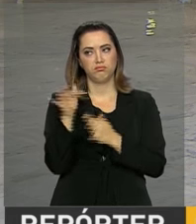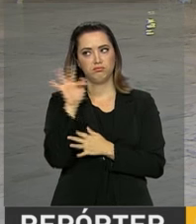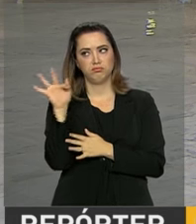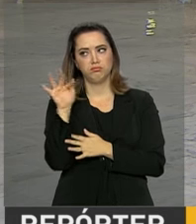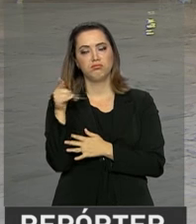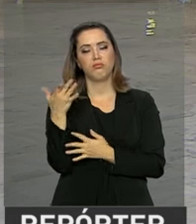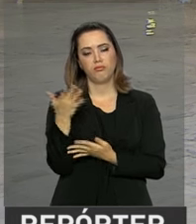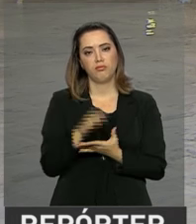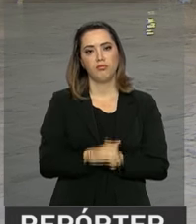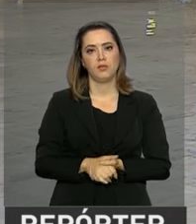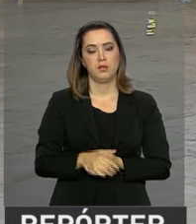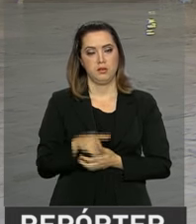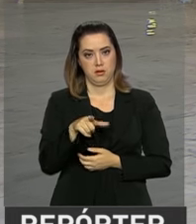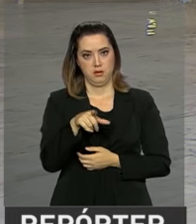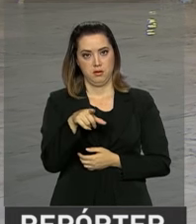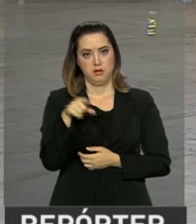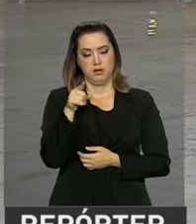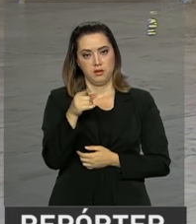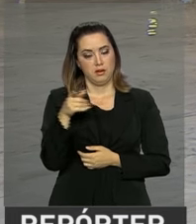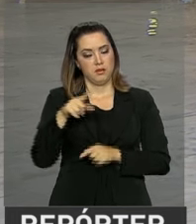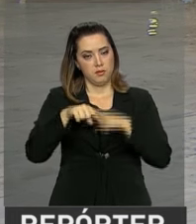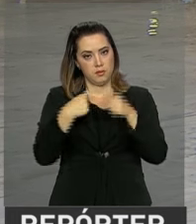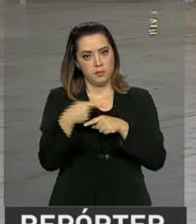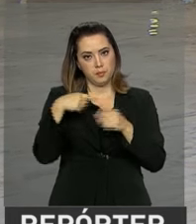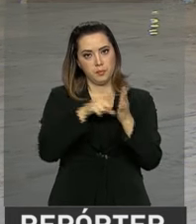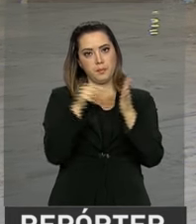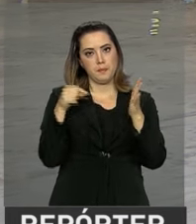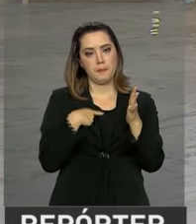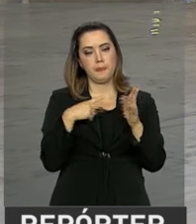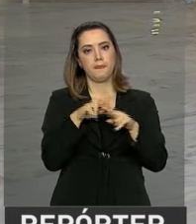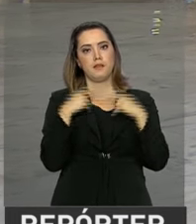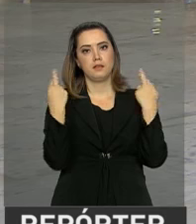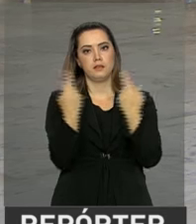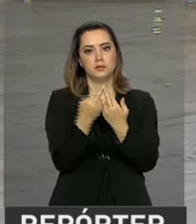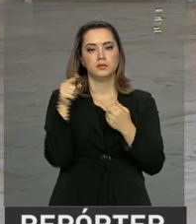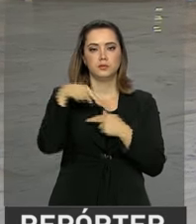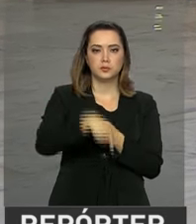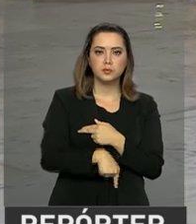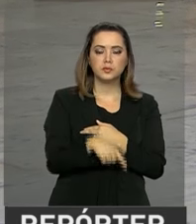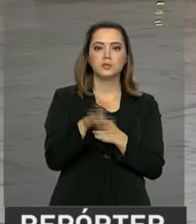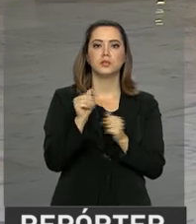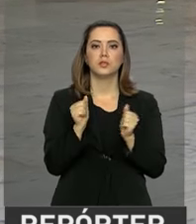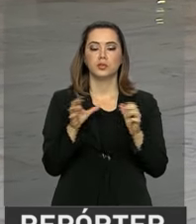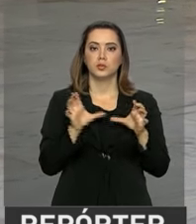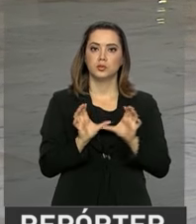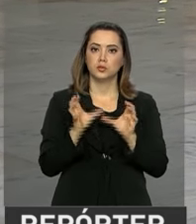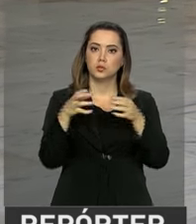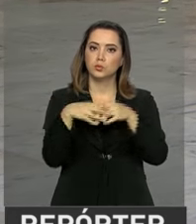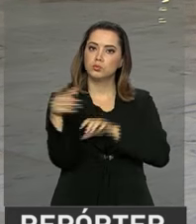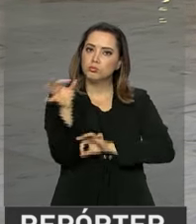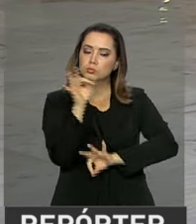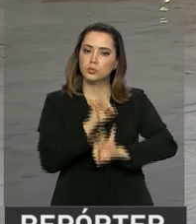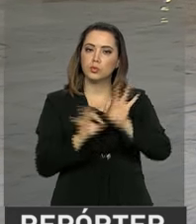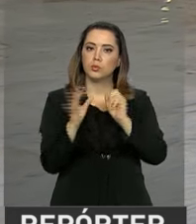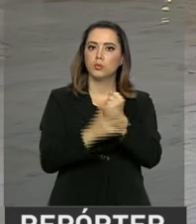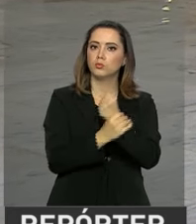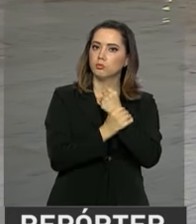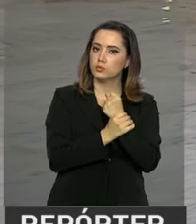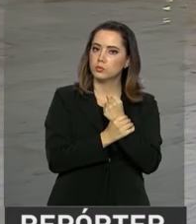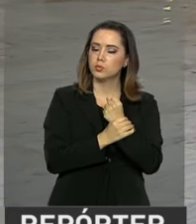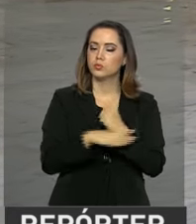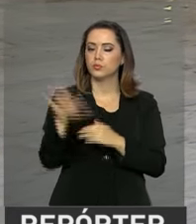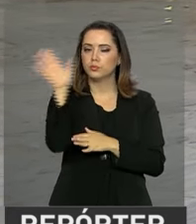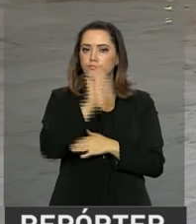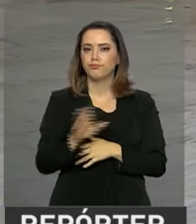680-12-32-34. E, Daniele, daqui a pouco aqui no Palácio do Planalto acontece uma reunião do Gabinete de Segurança Institucional em que eles vão discutir